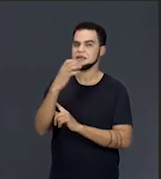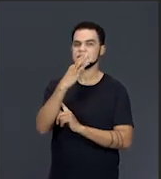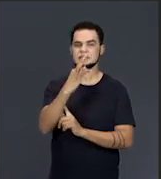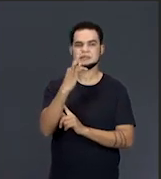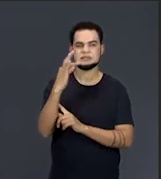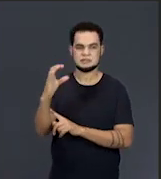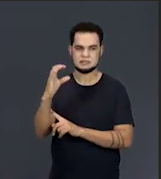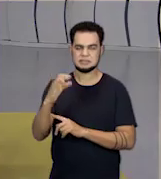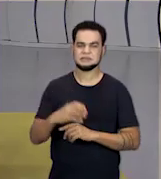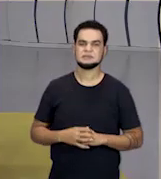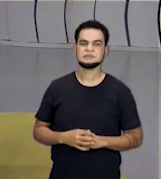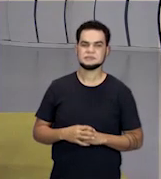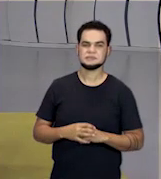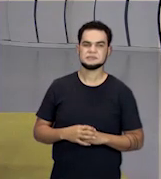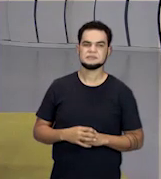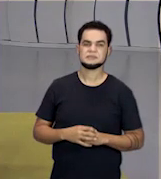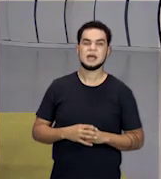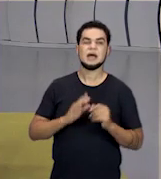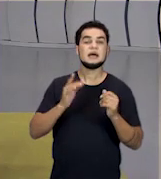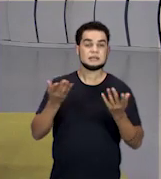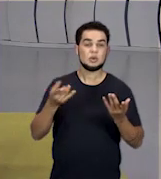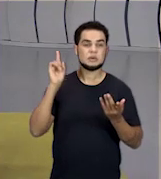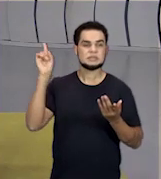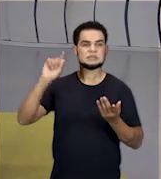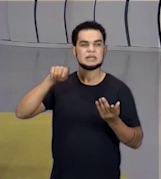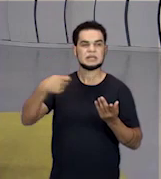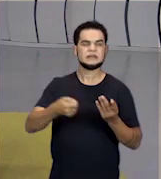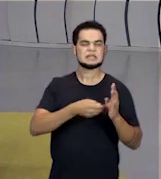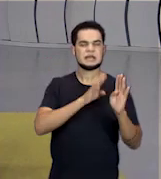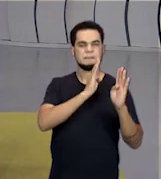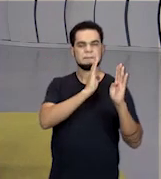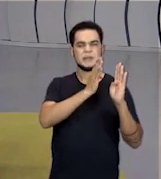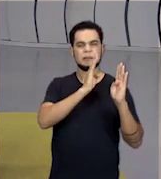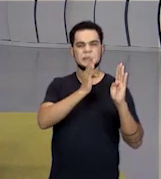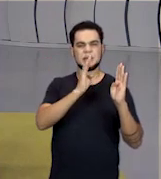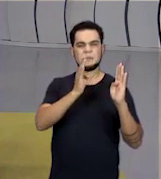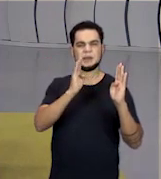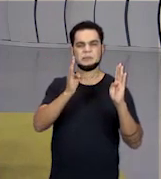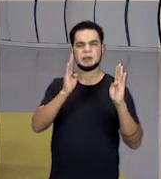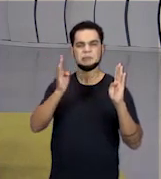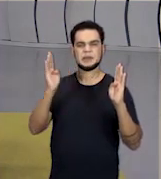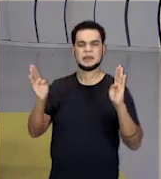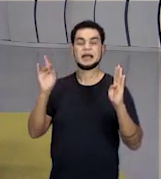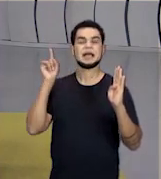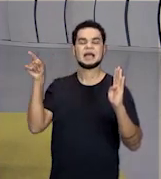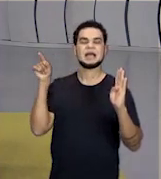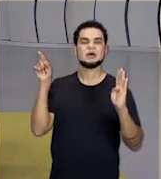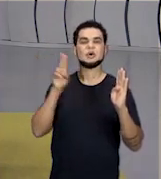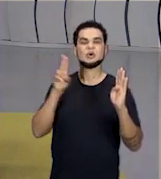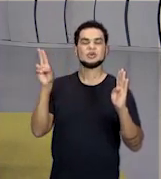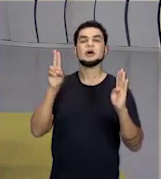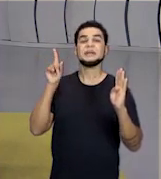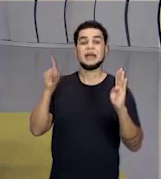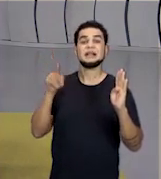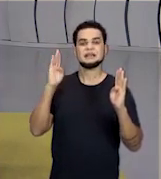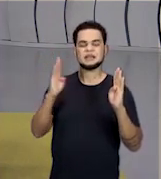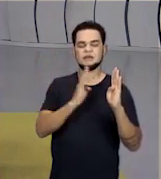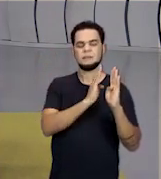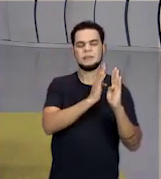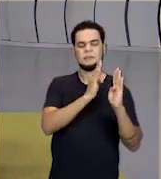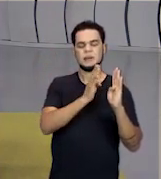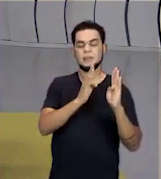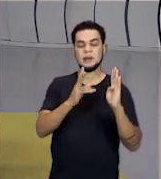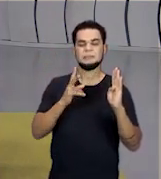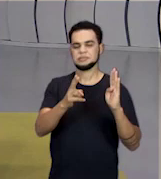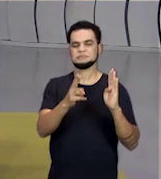GAATTC. Essa sequência, é o que eu vou chamar aí, que vai cortar. Essa enzima de